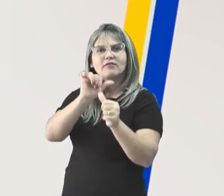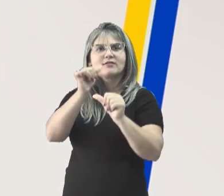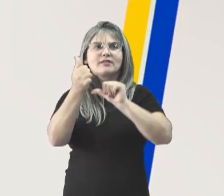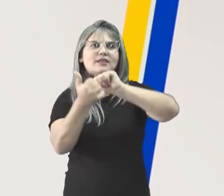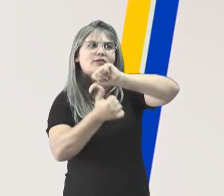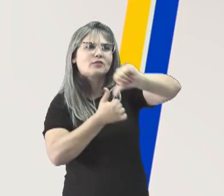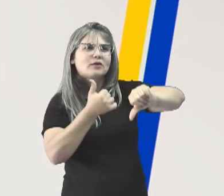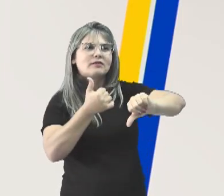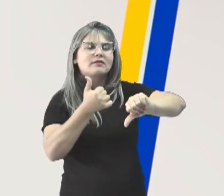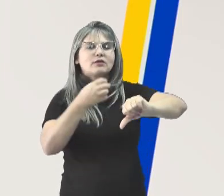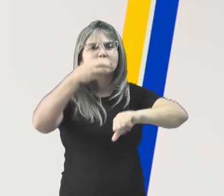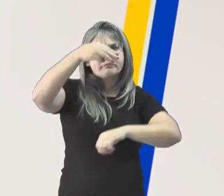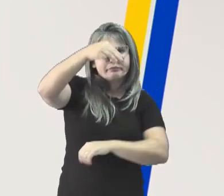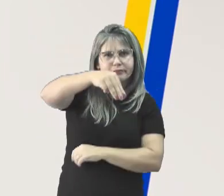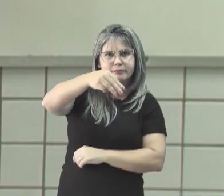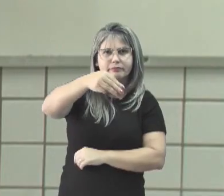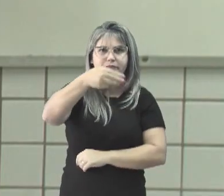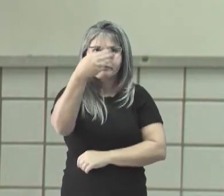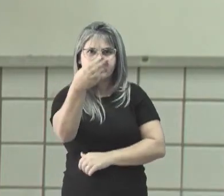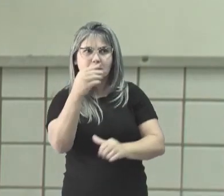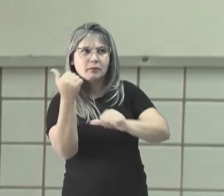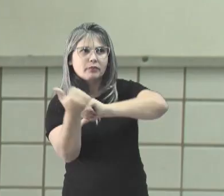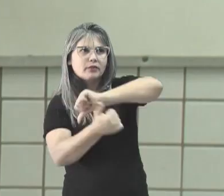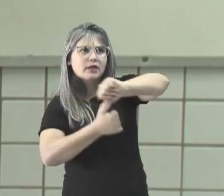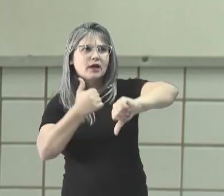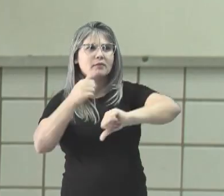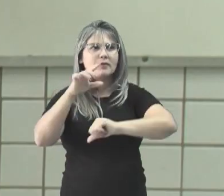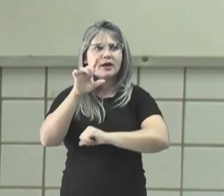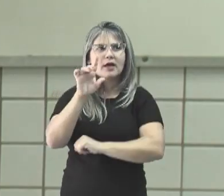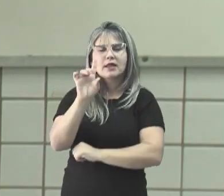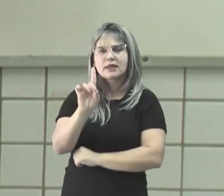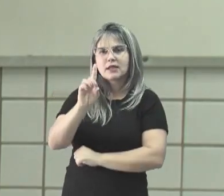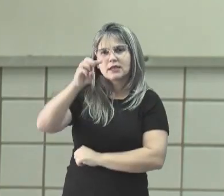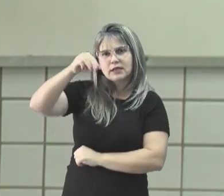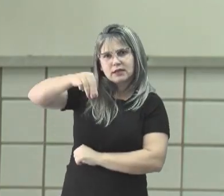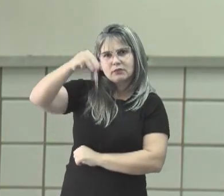vai fazer? Para transformar de metro cúbico para